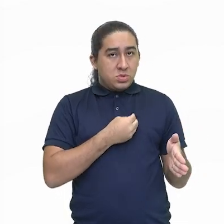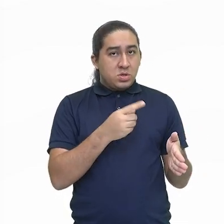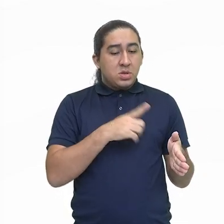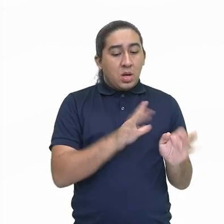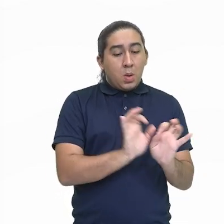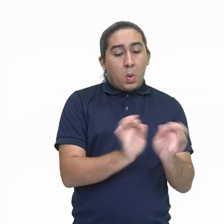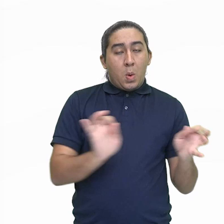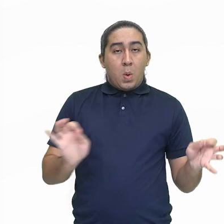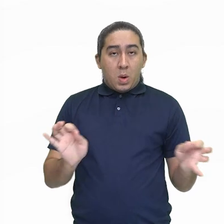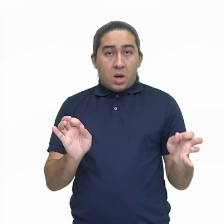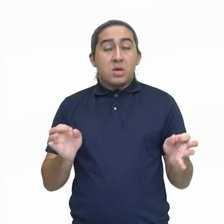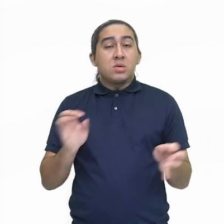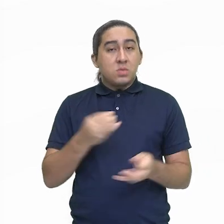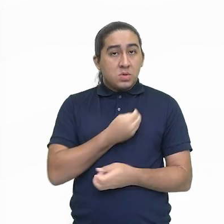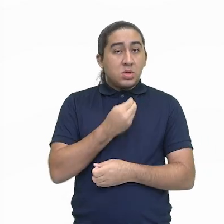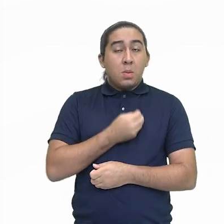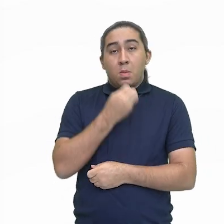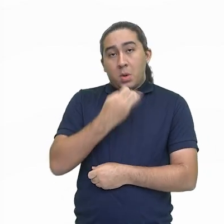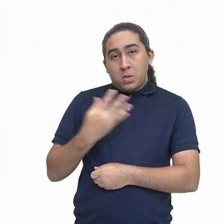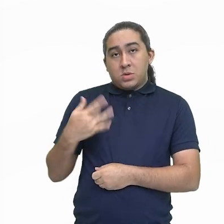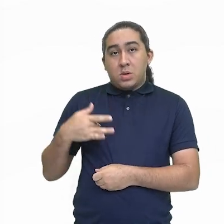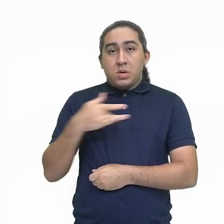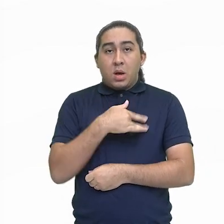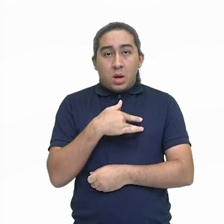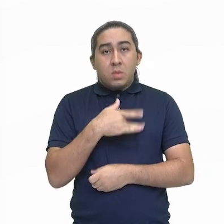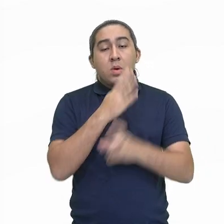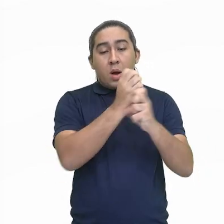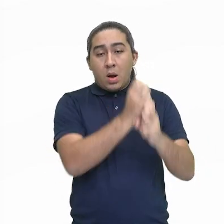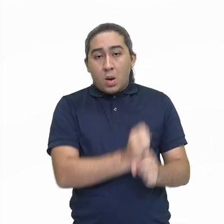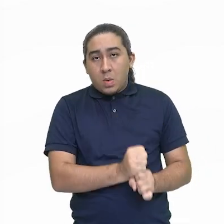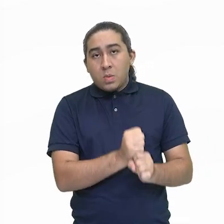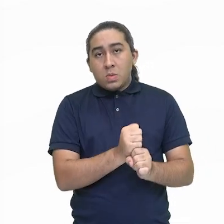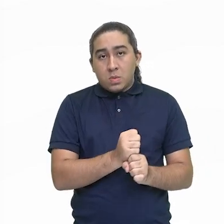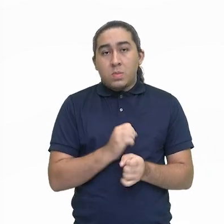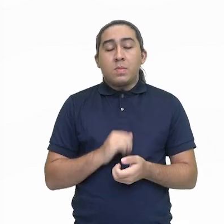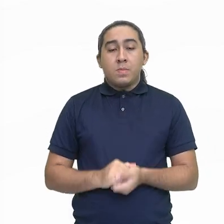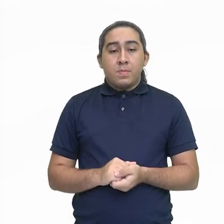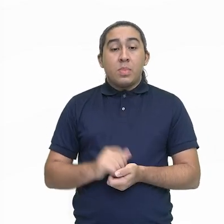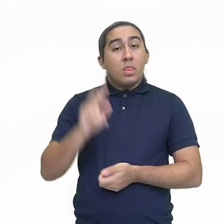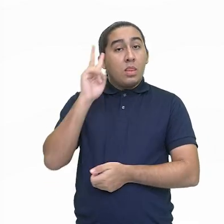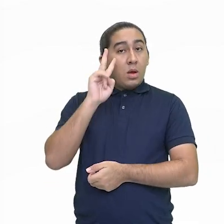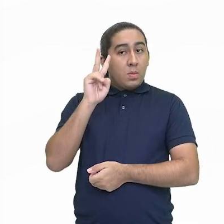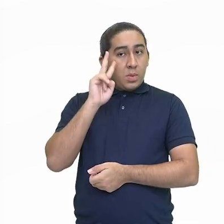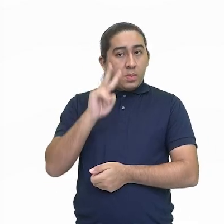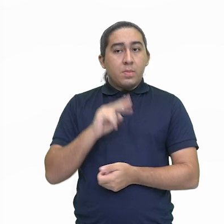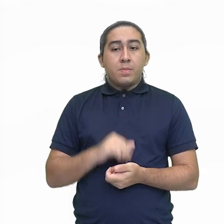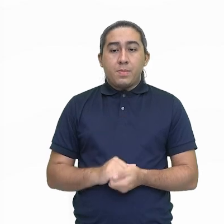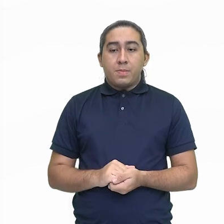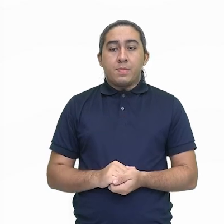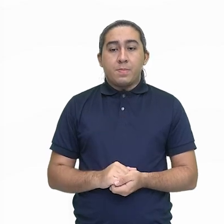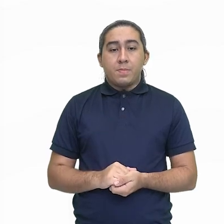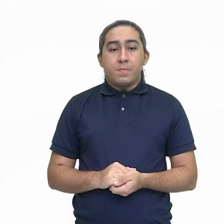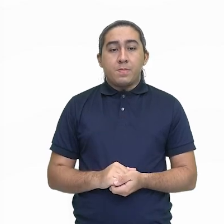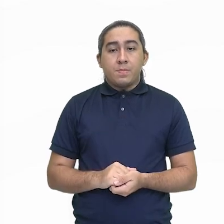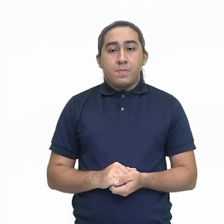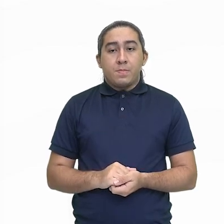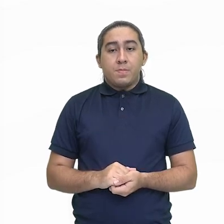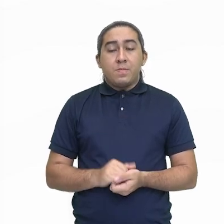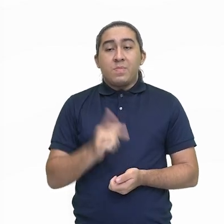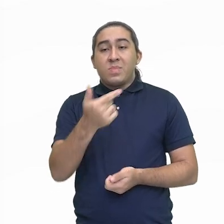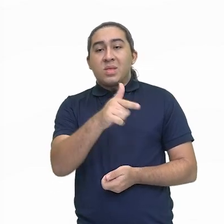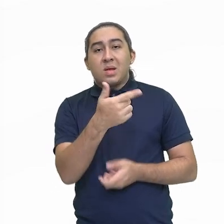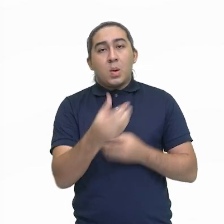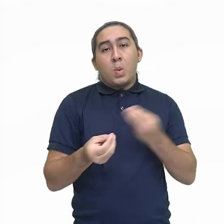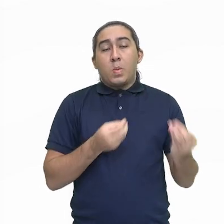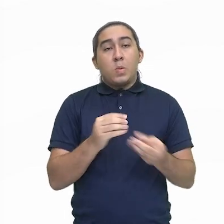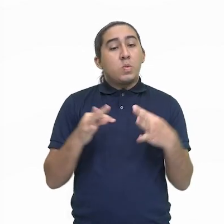e saudável, né, a média em que aquela população ela alcança, lembrando que nem toda a população vai